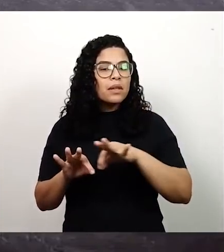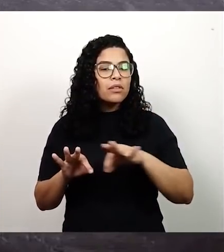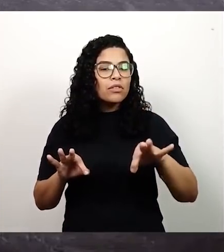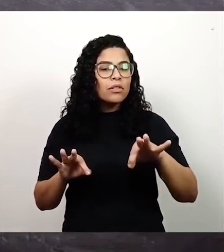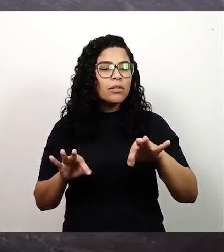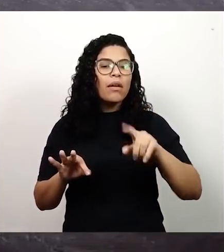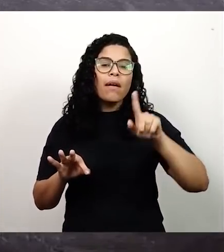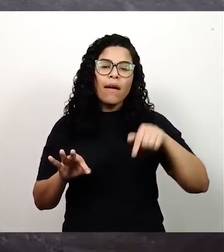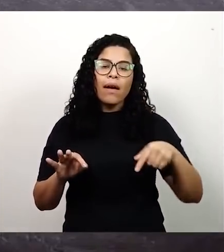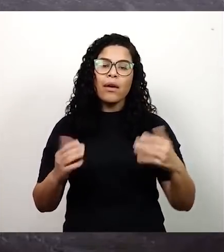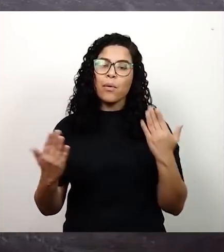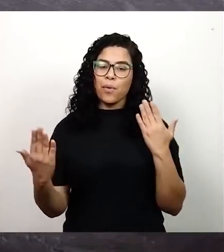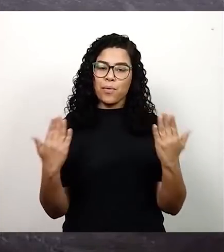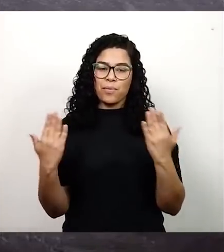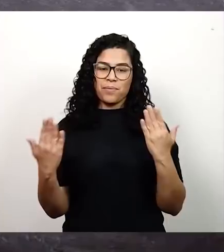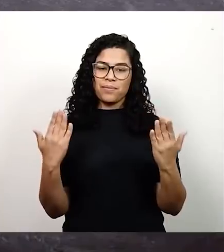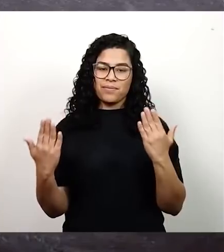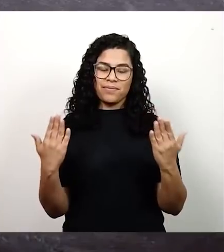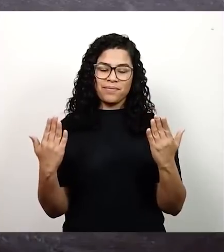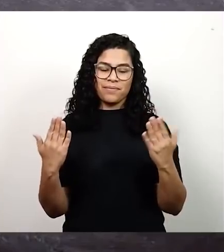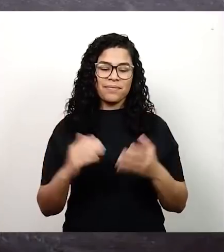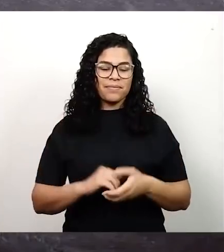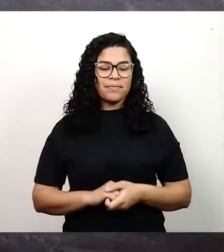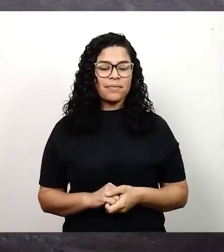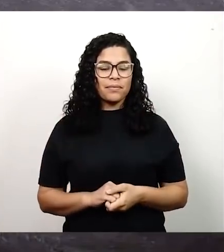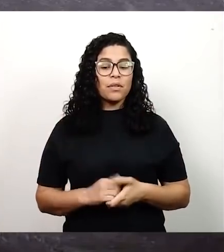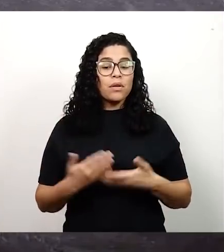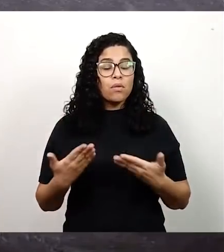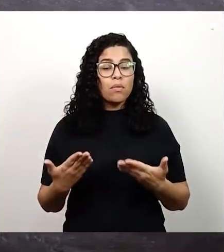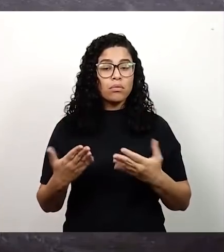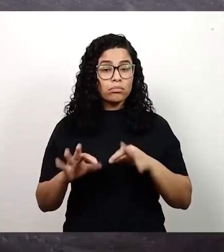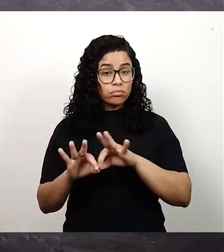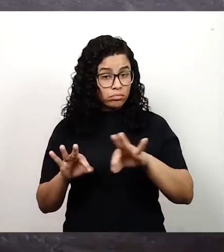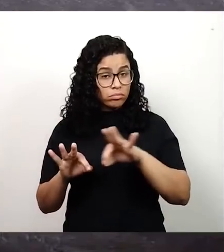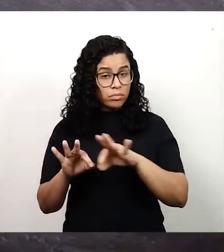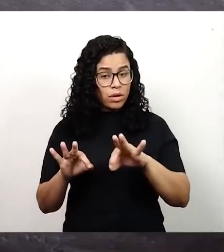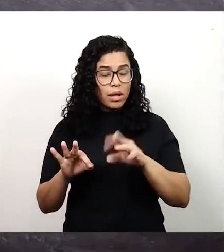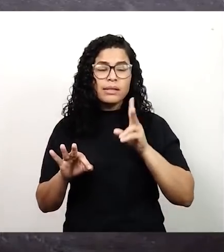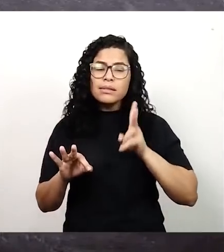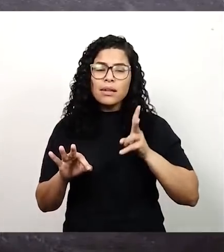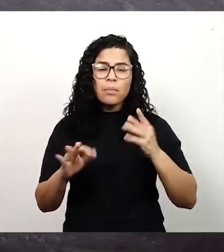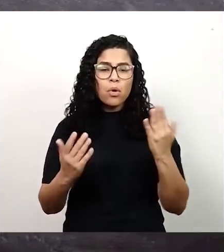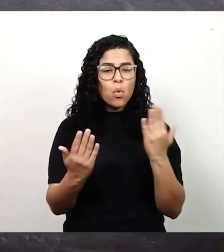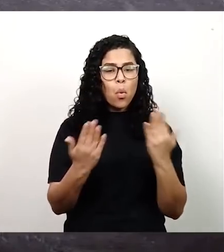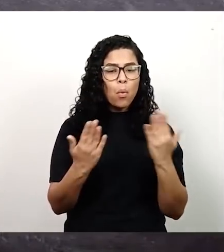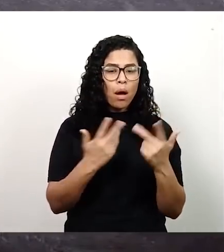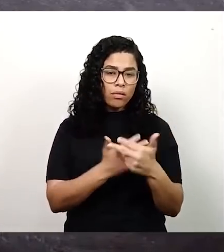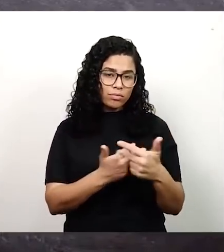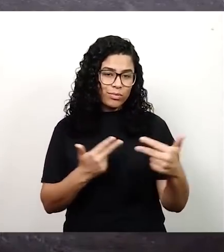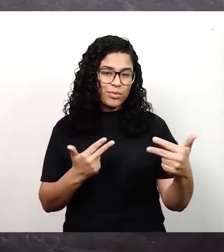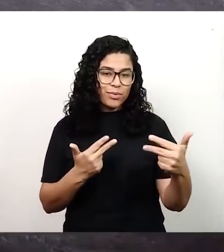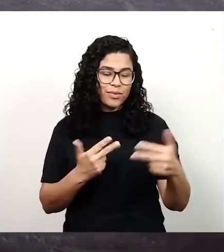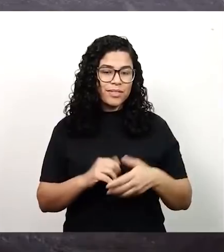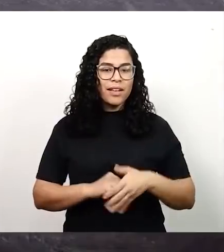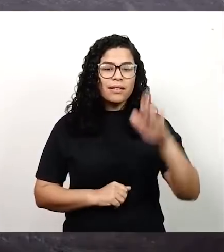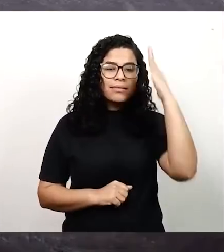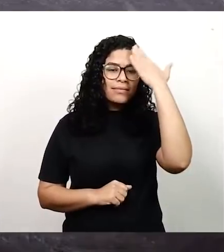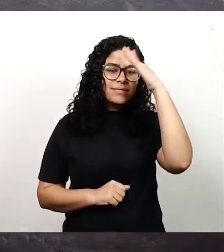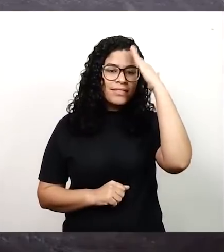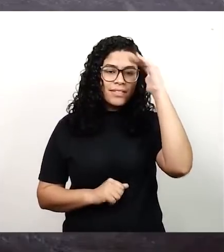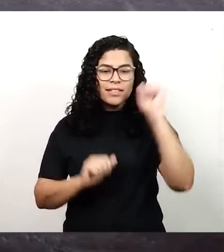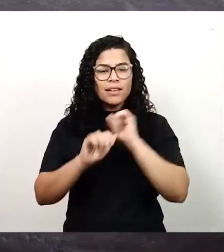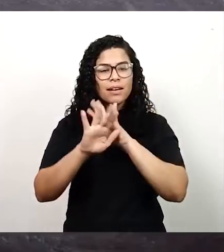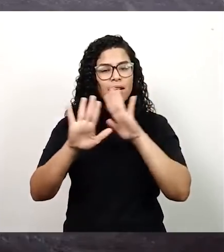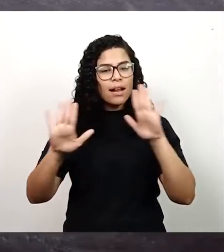medir é comparar. Quando fazemos medições, nós vamos comparar algumas coisas e vamos